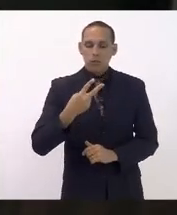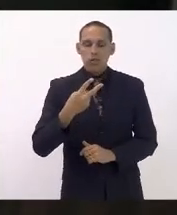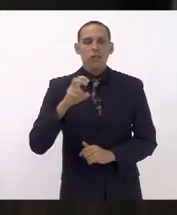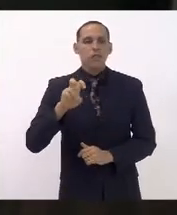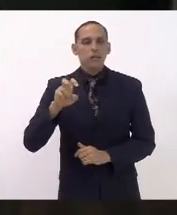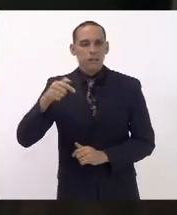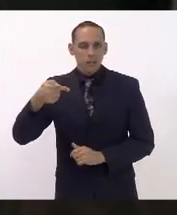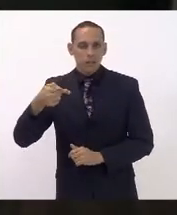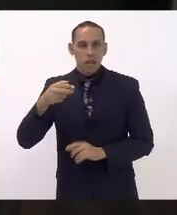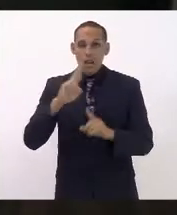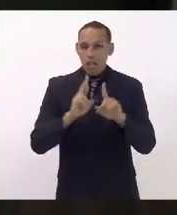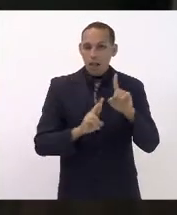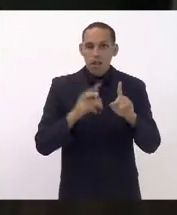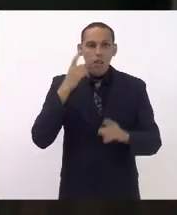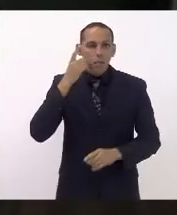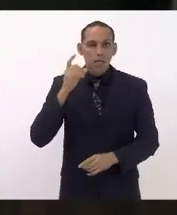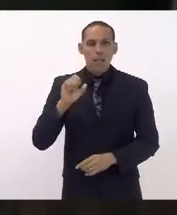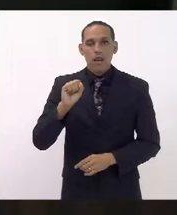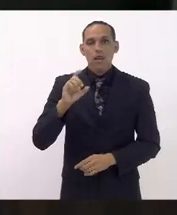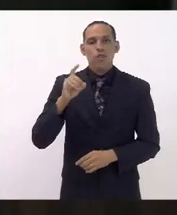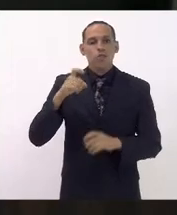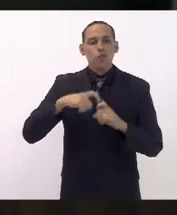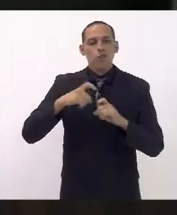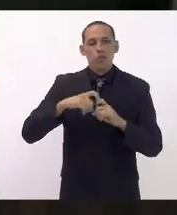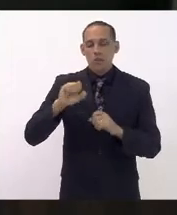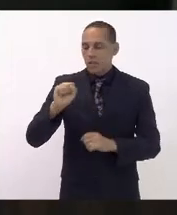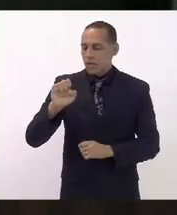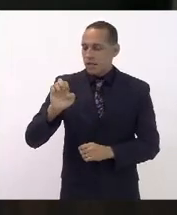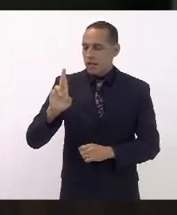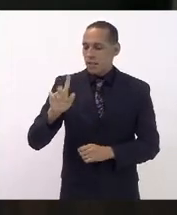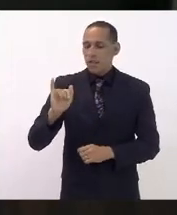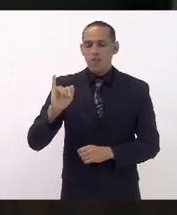Relatores, deputados. Doutor Serginho, enfermeira Rejane, Marta